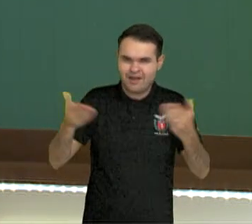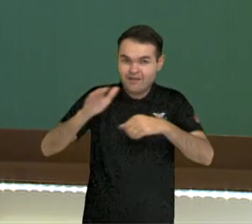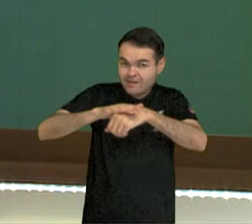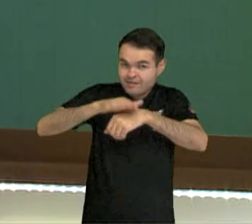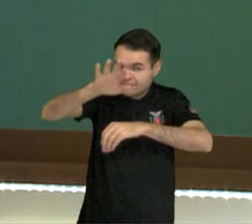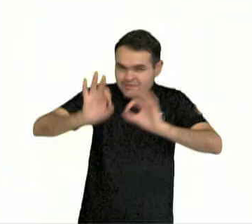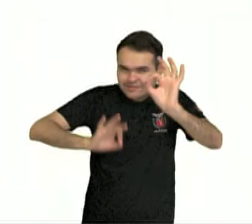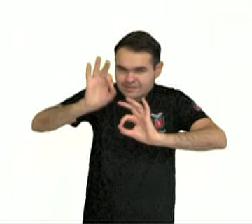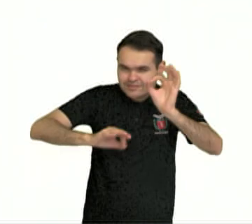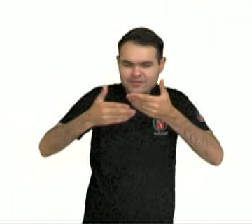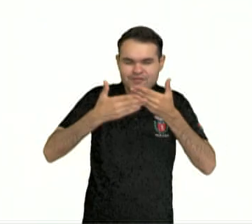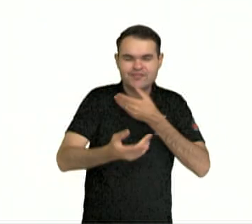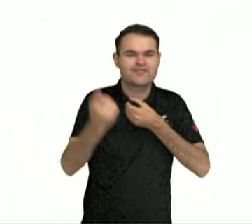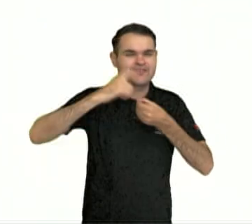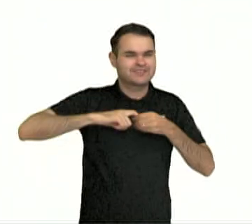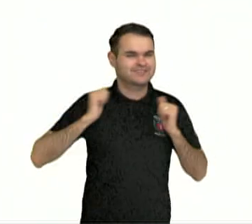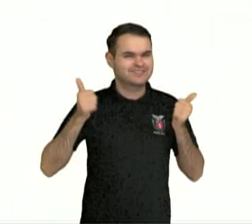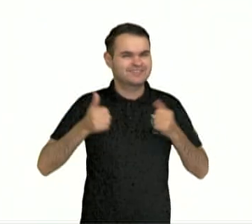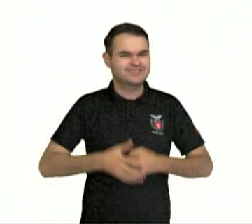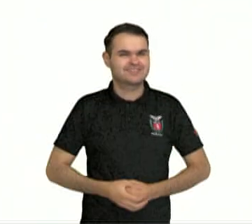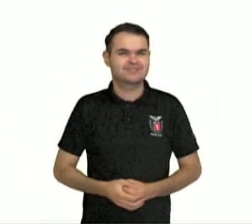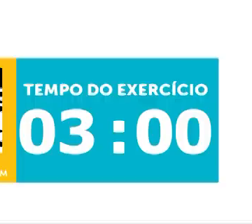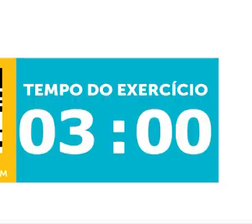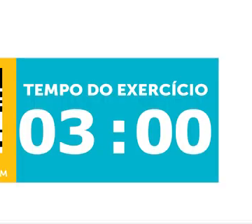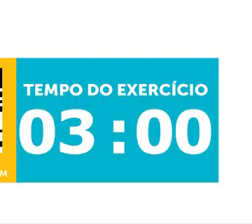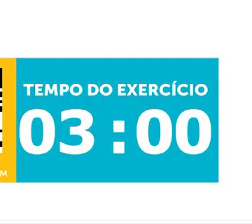tentar fazer e eu já volto, tá bom?